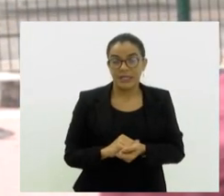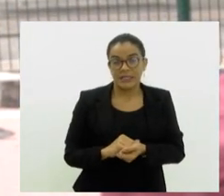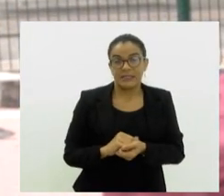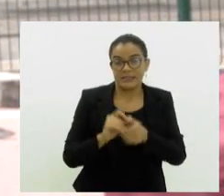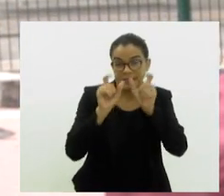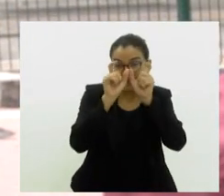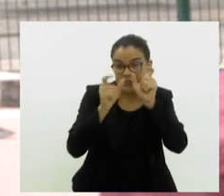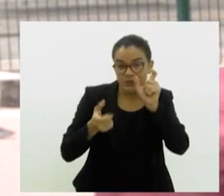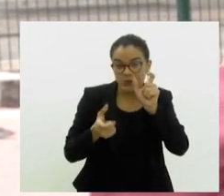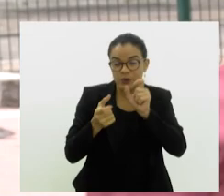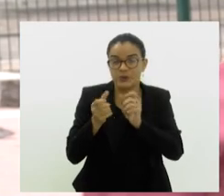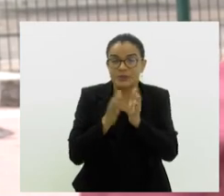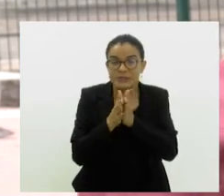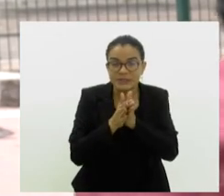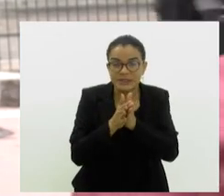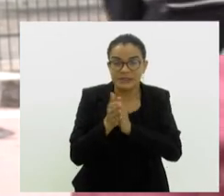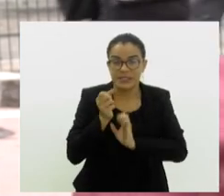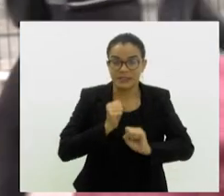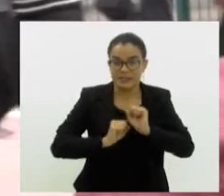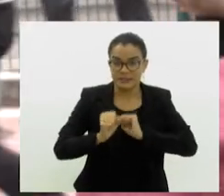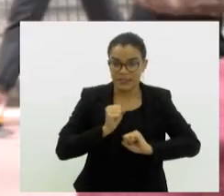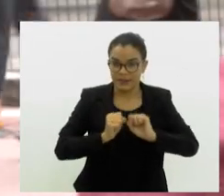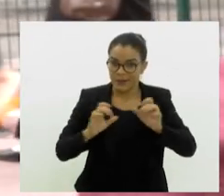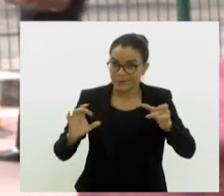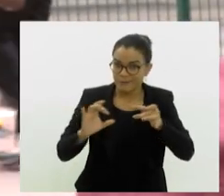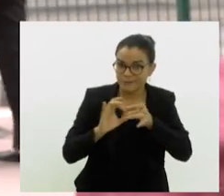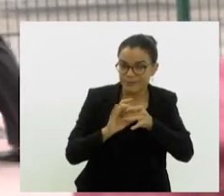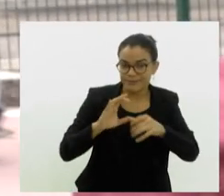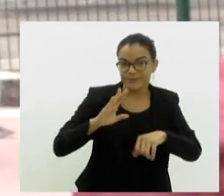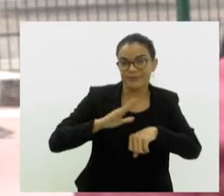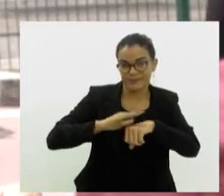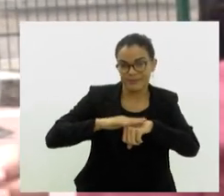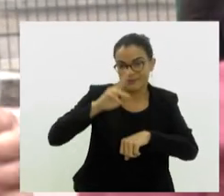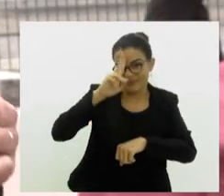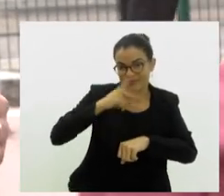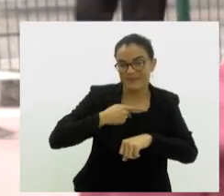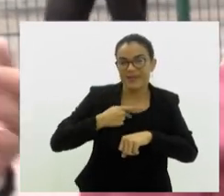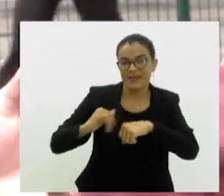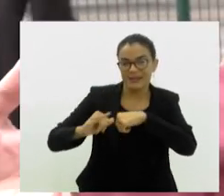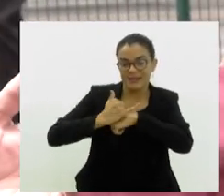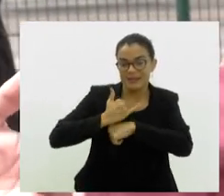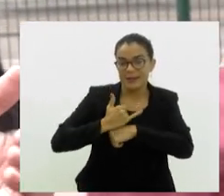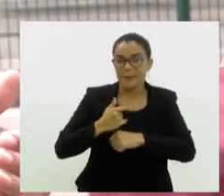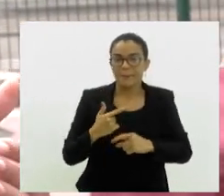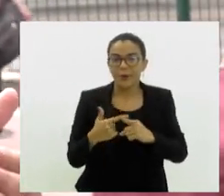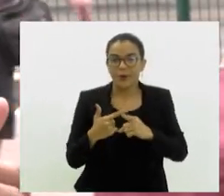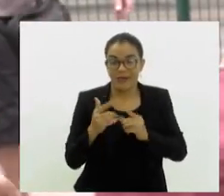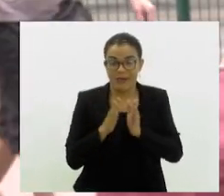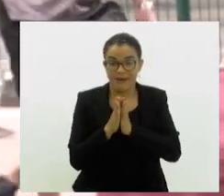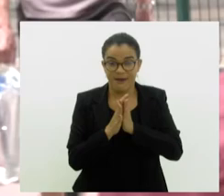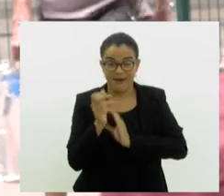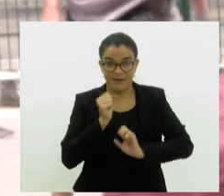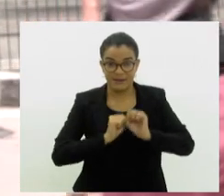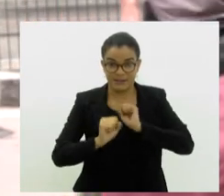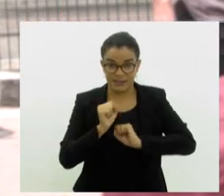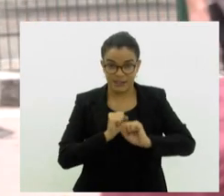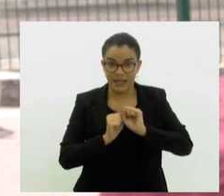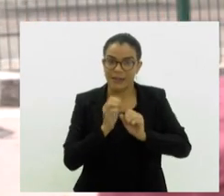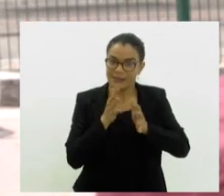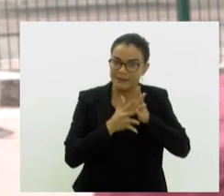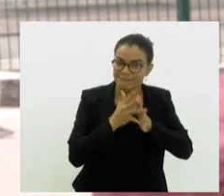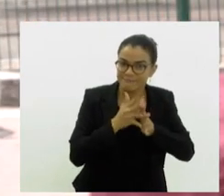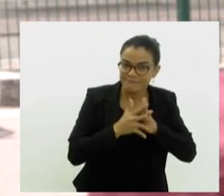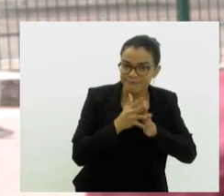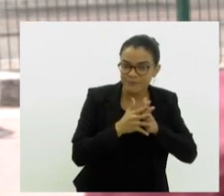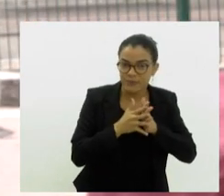ansiedade estejam intimamente ligados à síndrome do impostor. Porque o transtorno de ansiedade ele vai interferir na